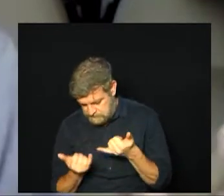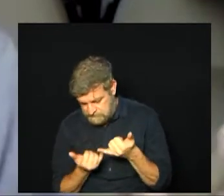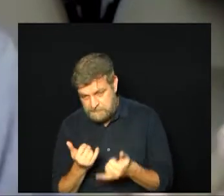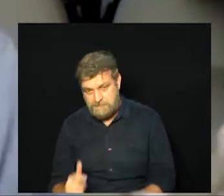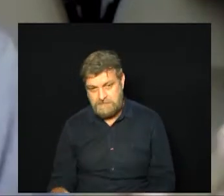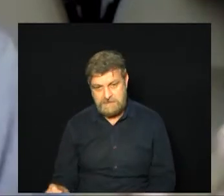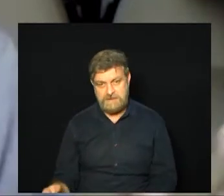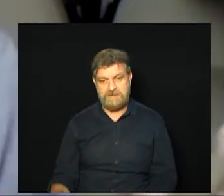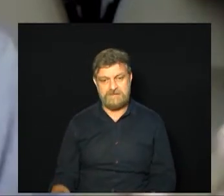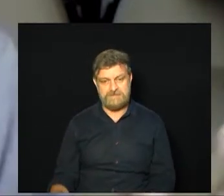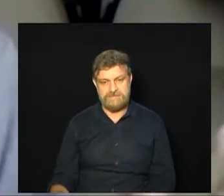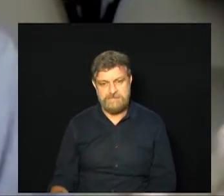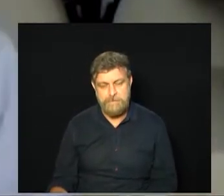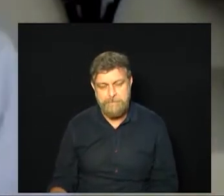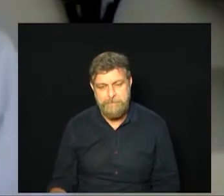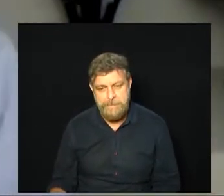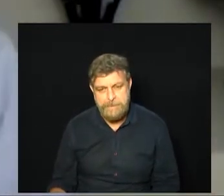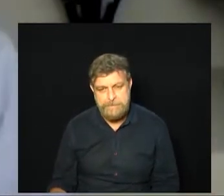do basquete, né?